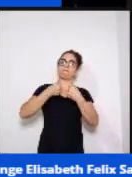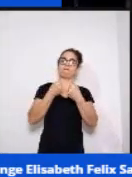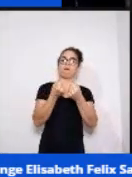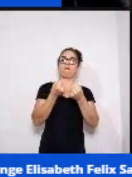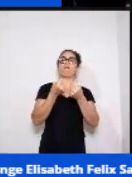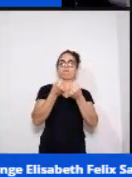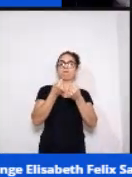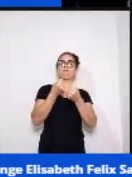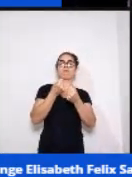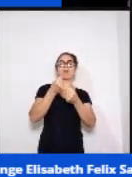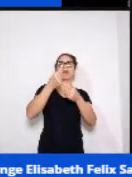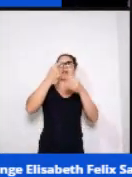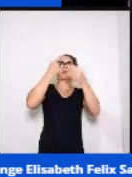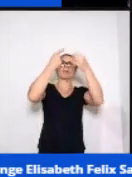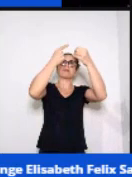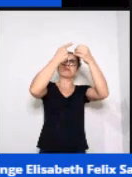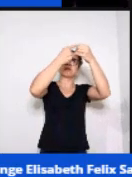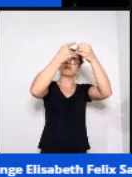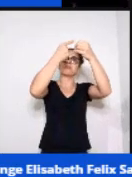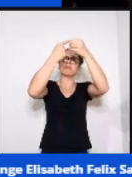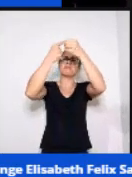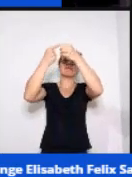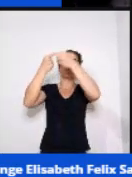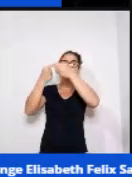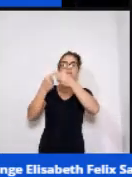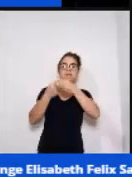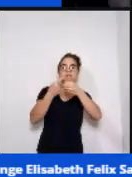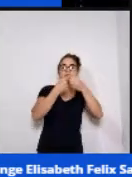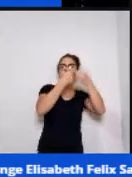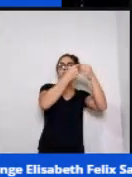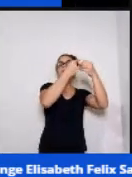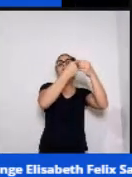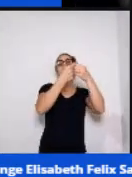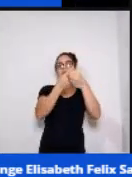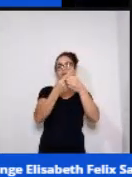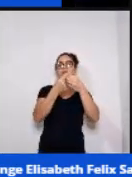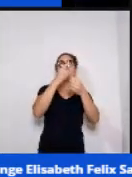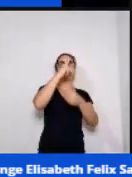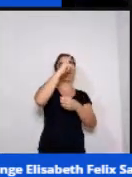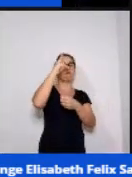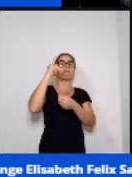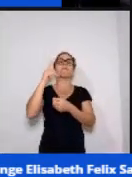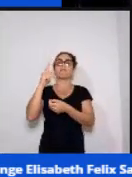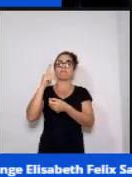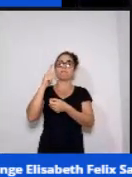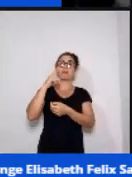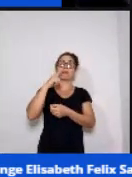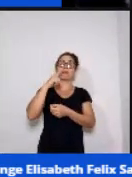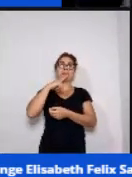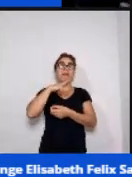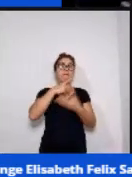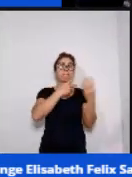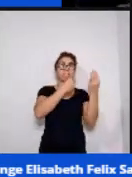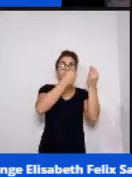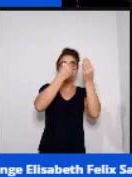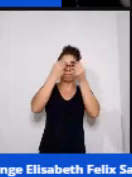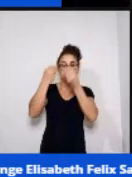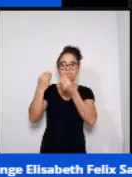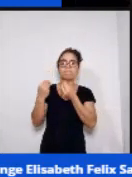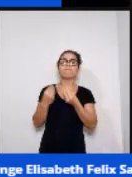cidade, em um determinado município, e foi tanto que depois